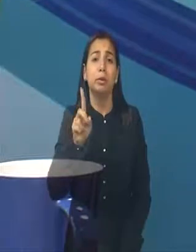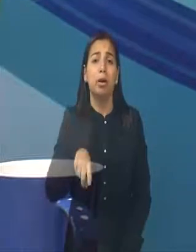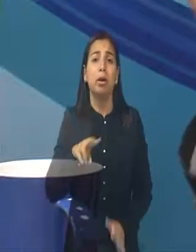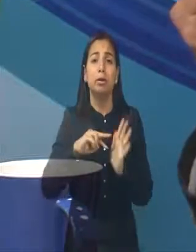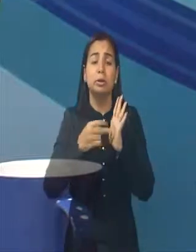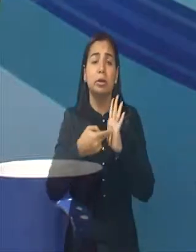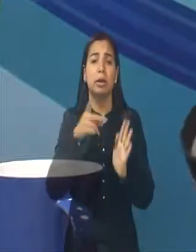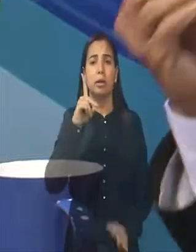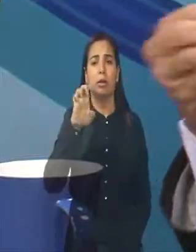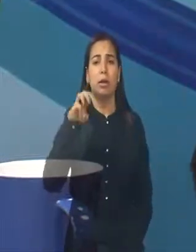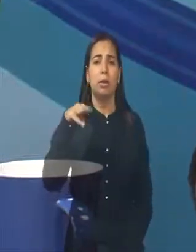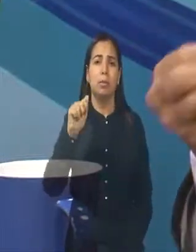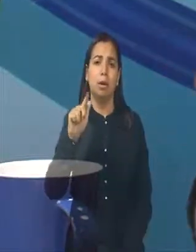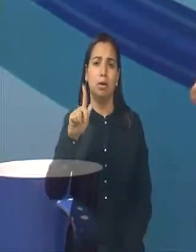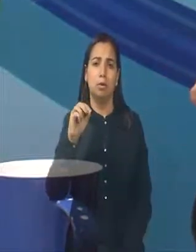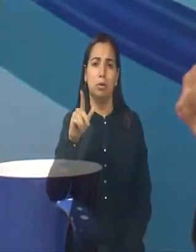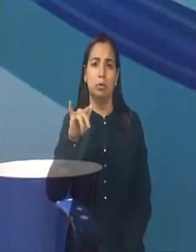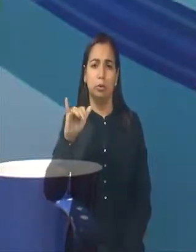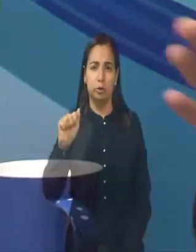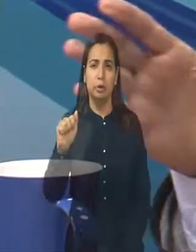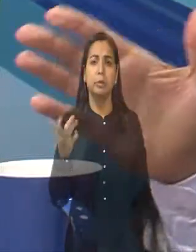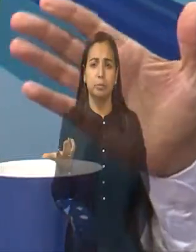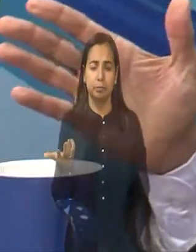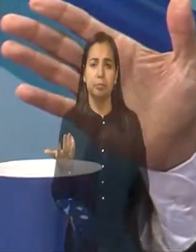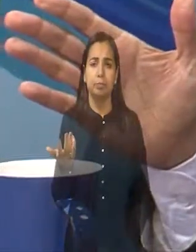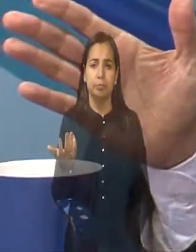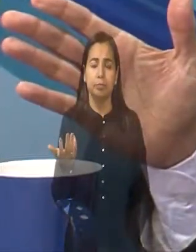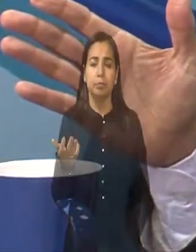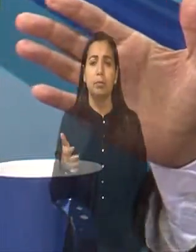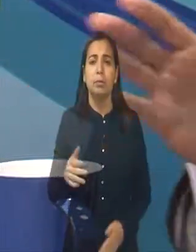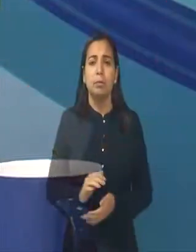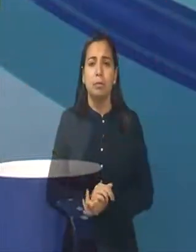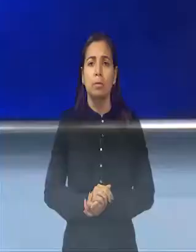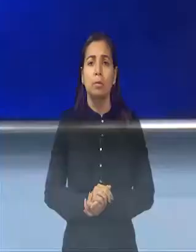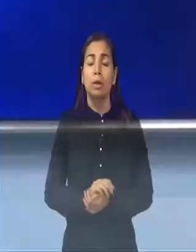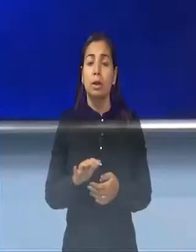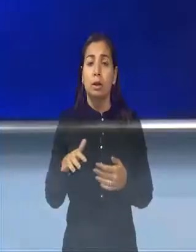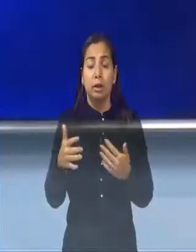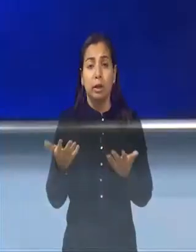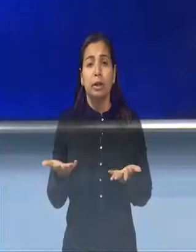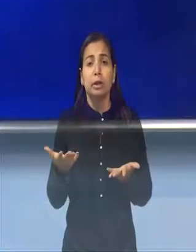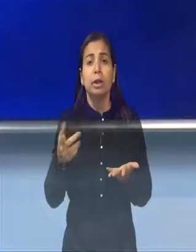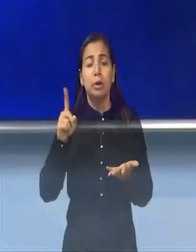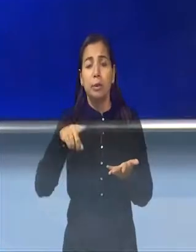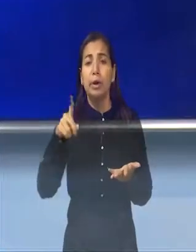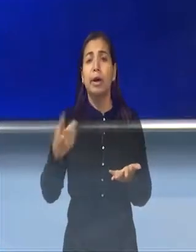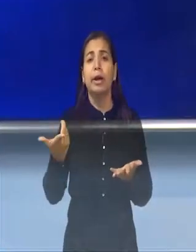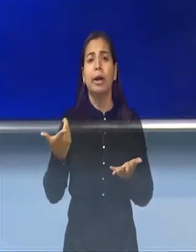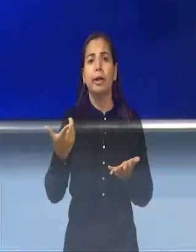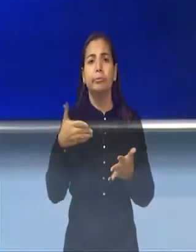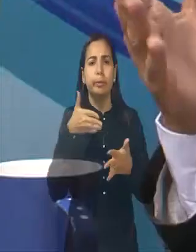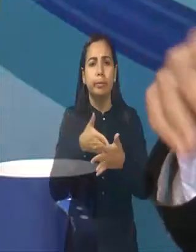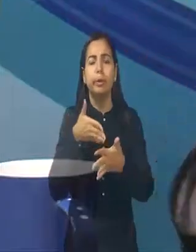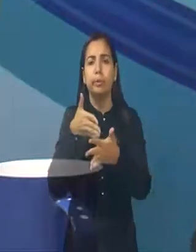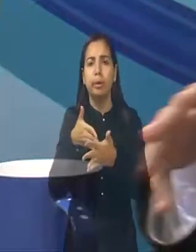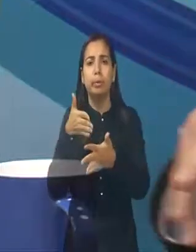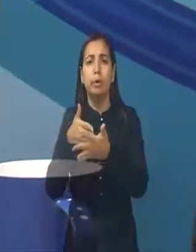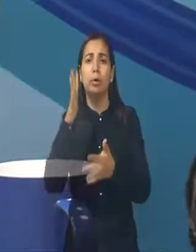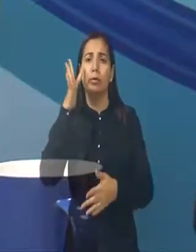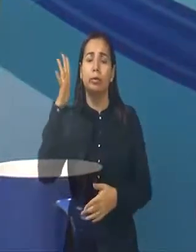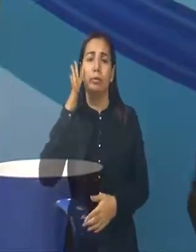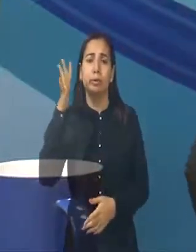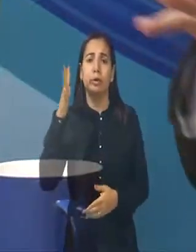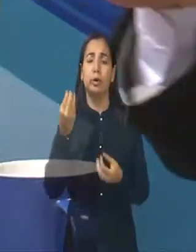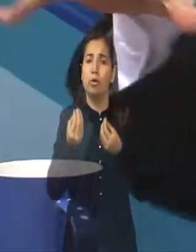entender a complexidade das contas da Previdência não é para qualquer um. Então, isso é uma barreira aos sonhos de democracia direta que tem